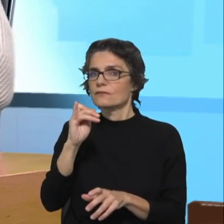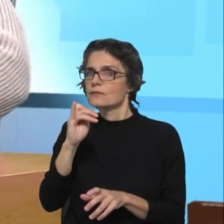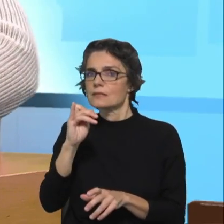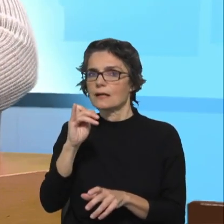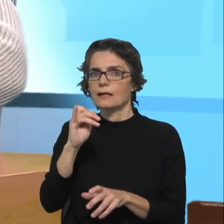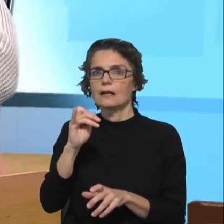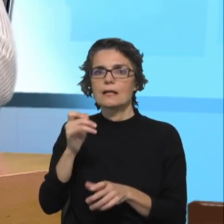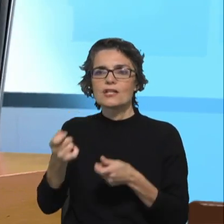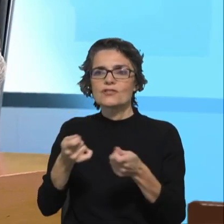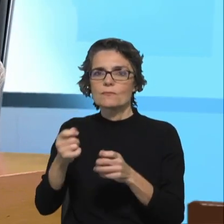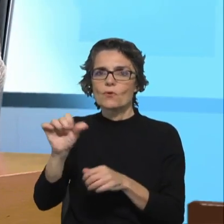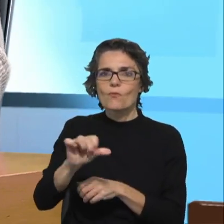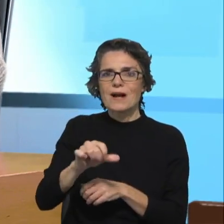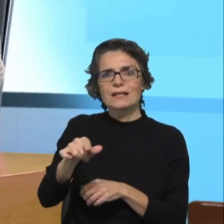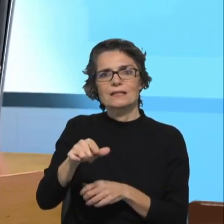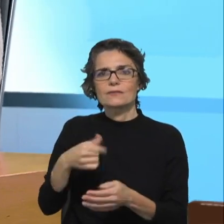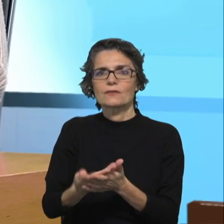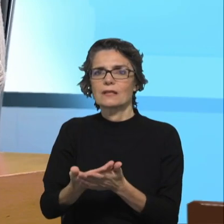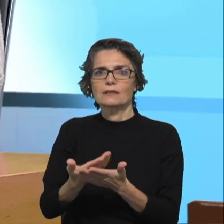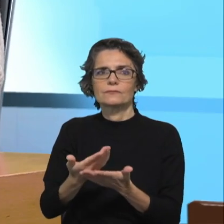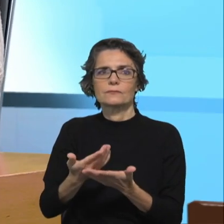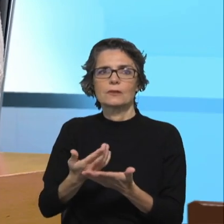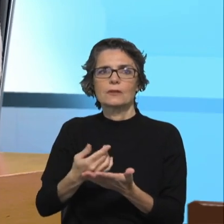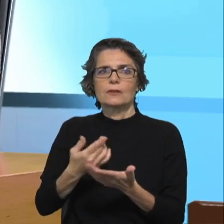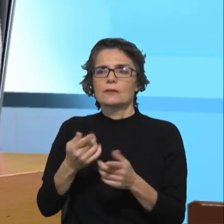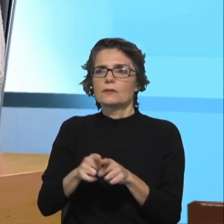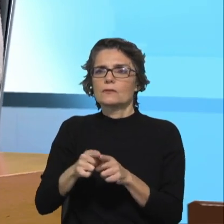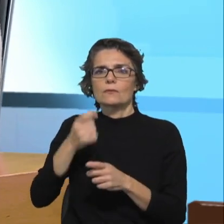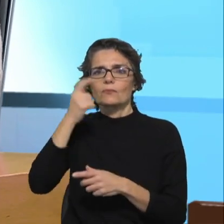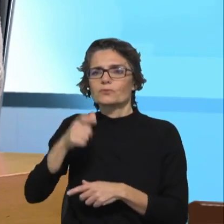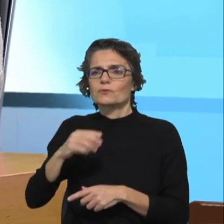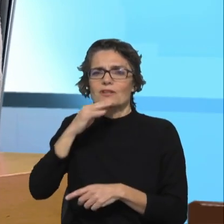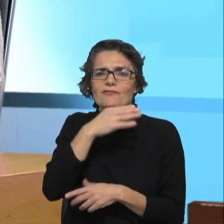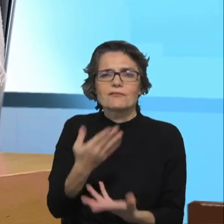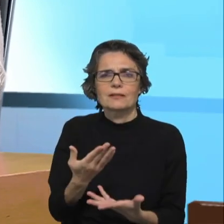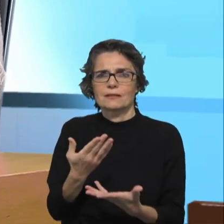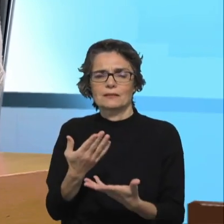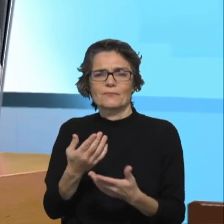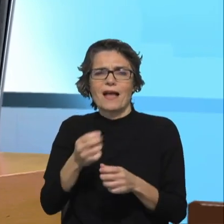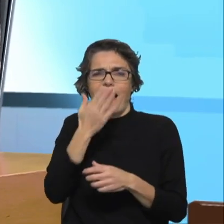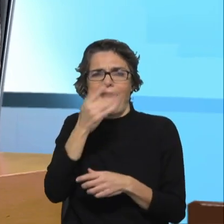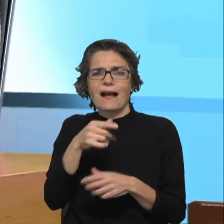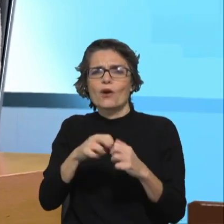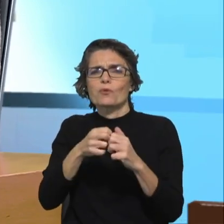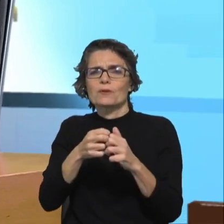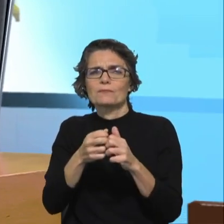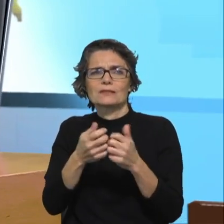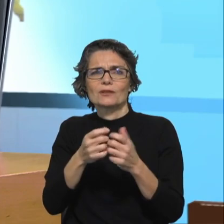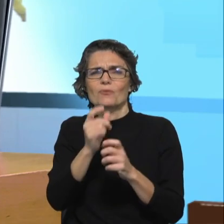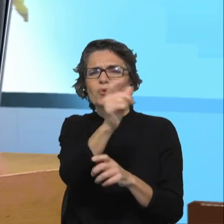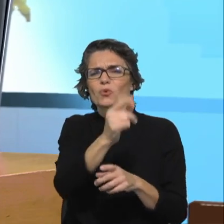torne-se uma humanidade mais fria, mais distante das pessoas e dos problemas. E isso tem uma